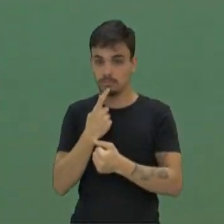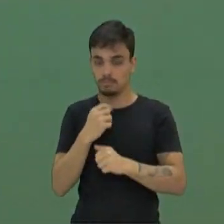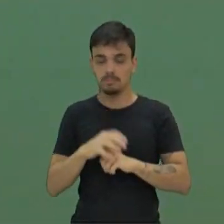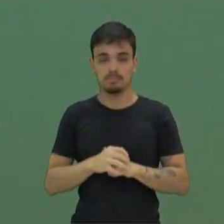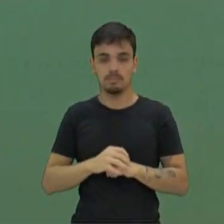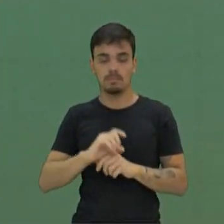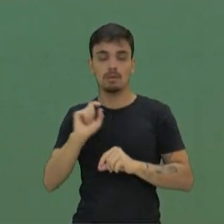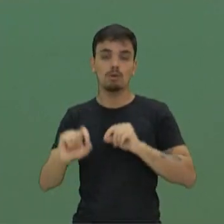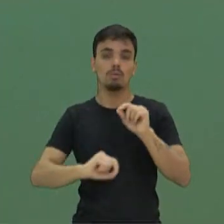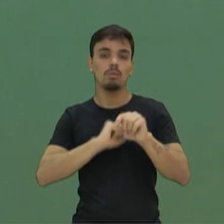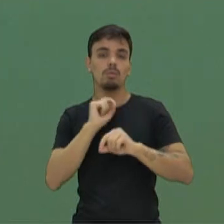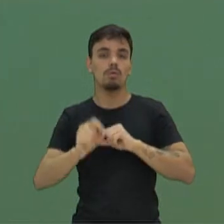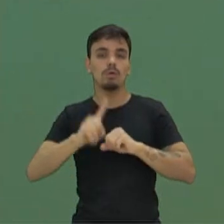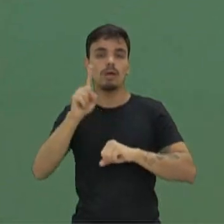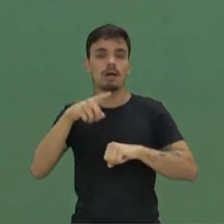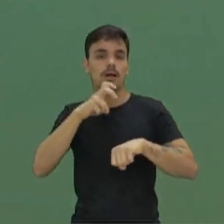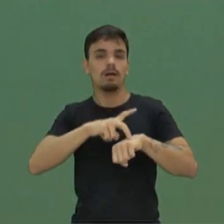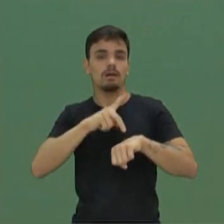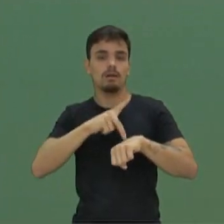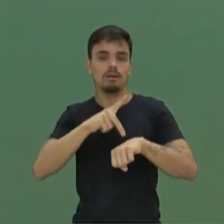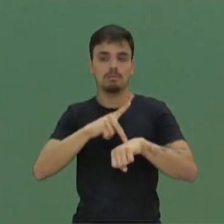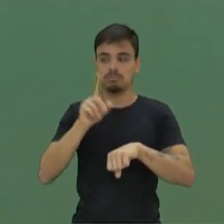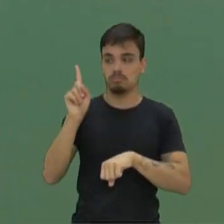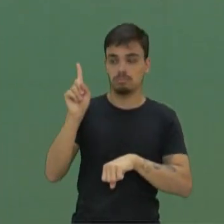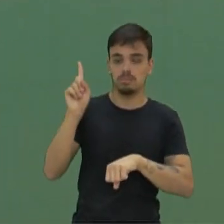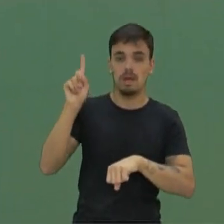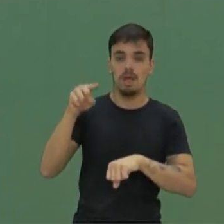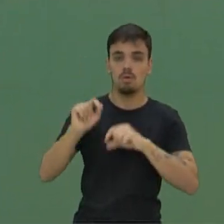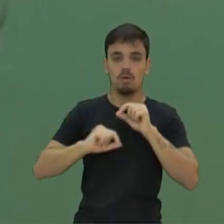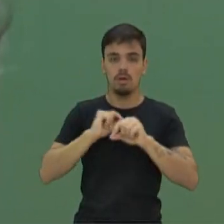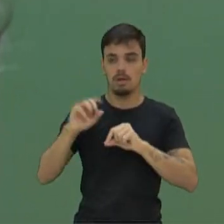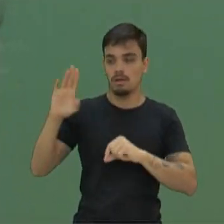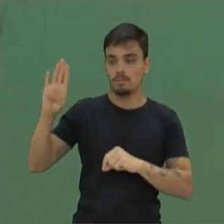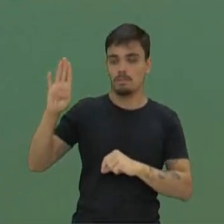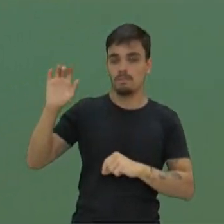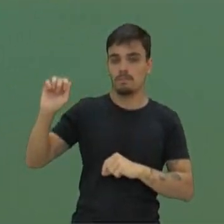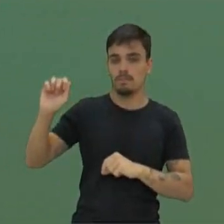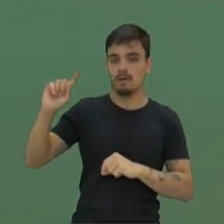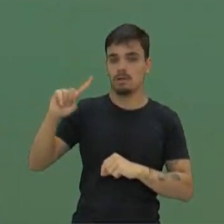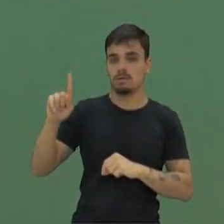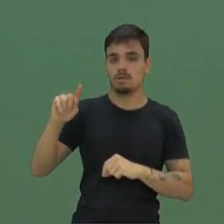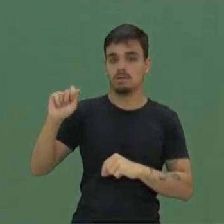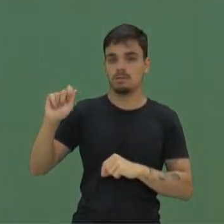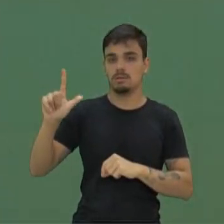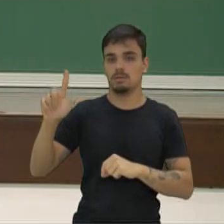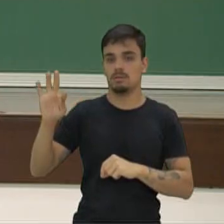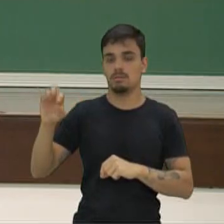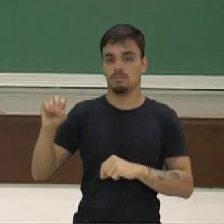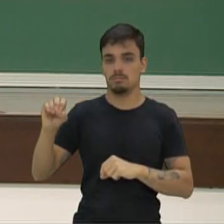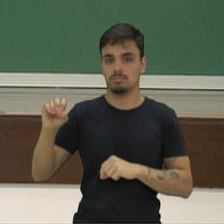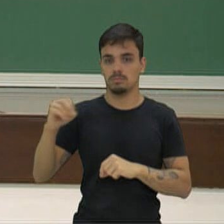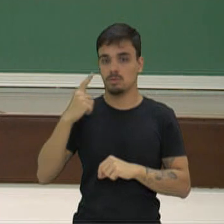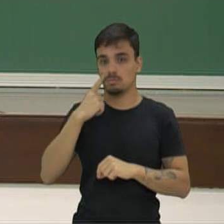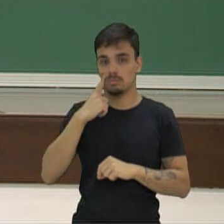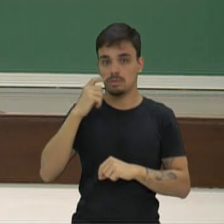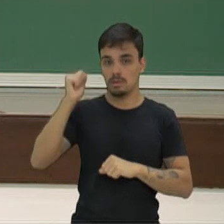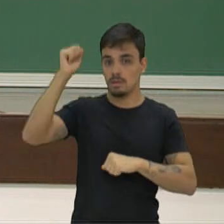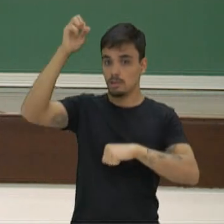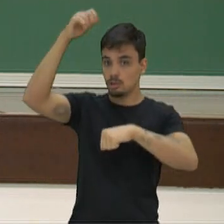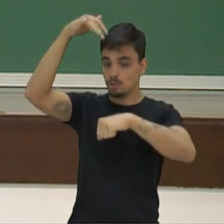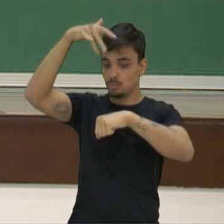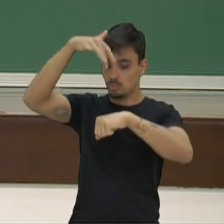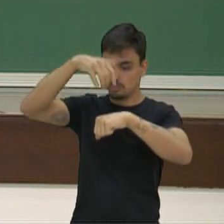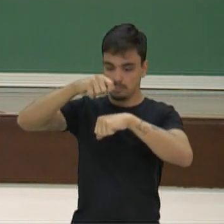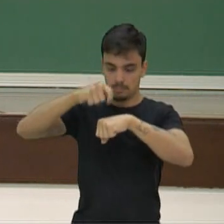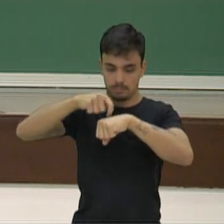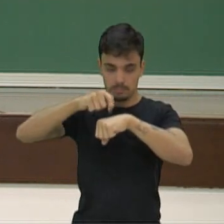esta rocha? Isso aqui é basalto. O que acontece com o basalto? A chuva, quando bate sobre